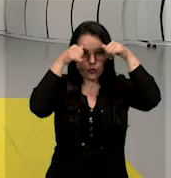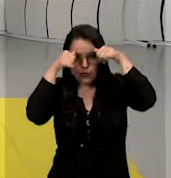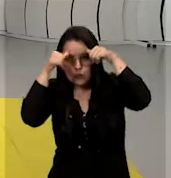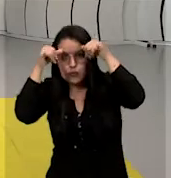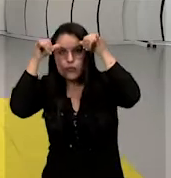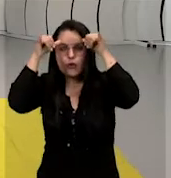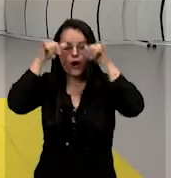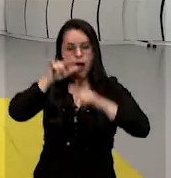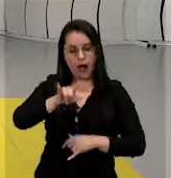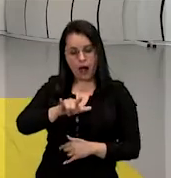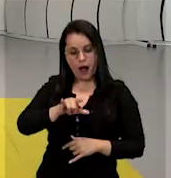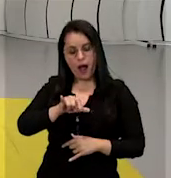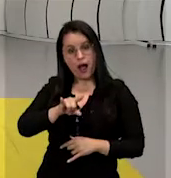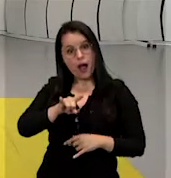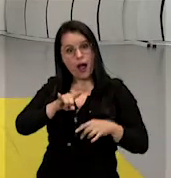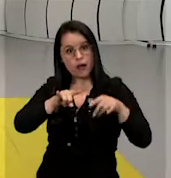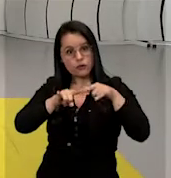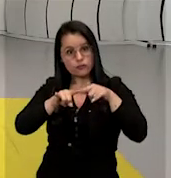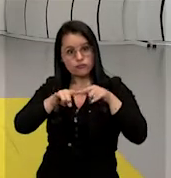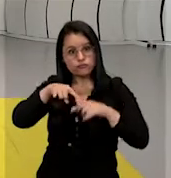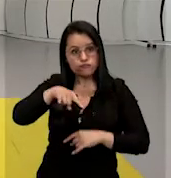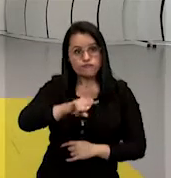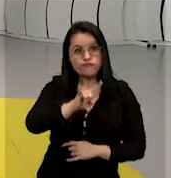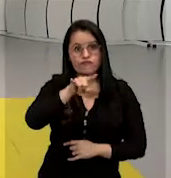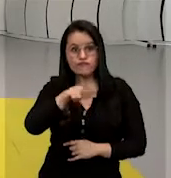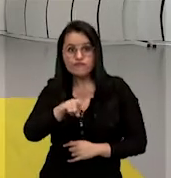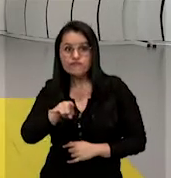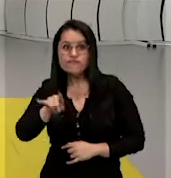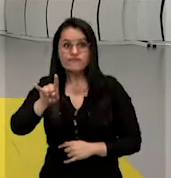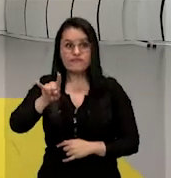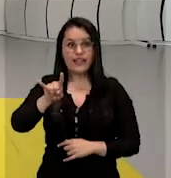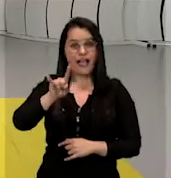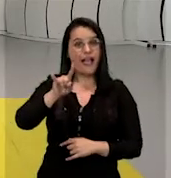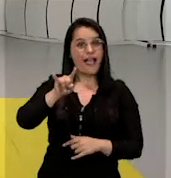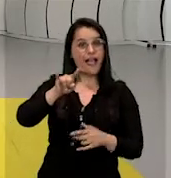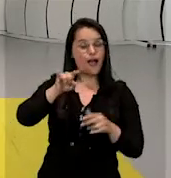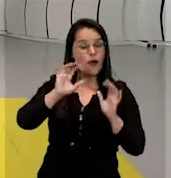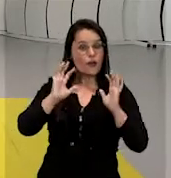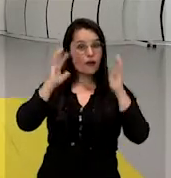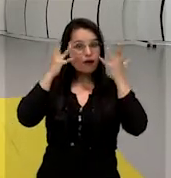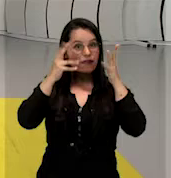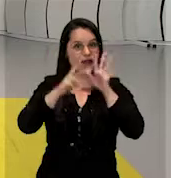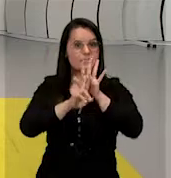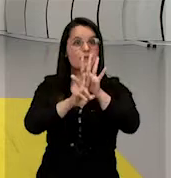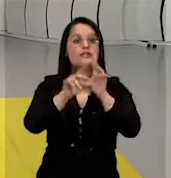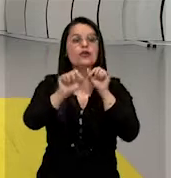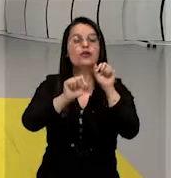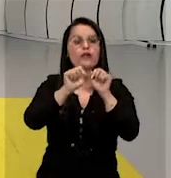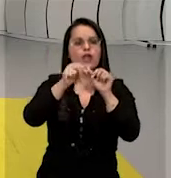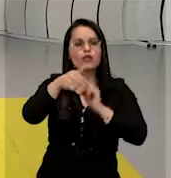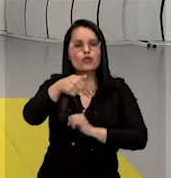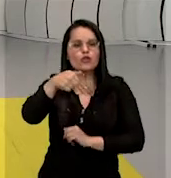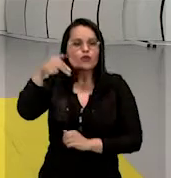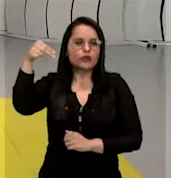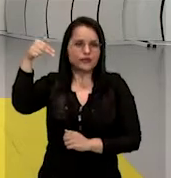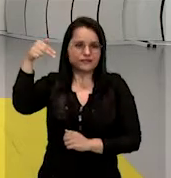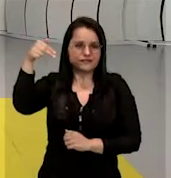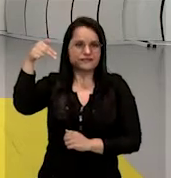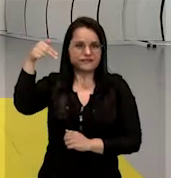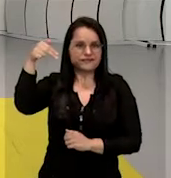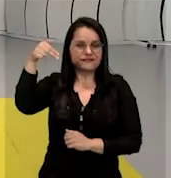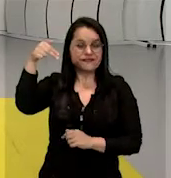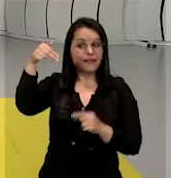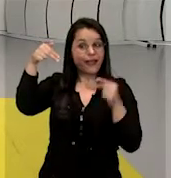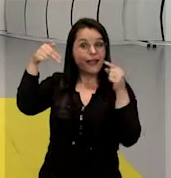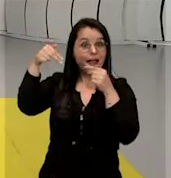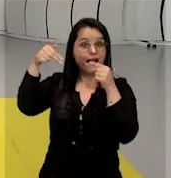festa, uma tradição cultural que representa a região Nordeste. Isso mesmo. Na